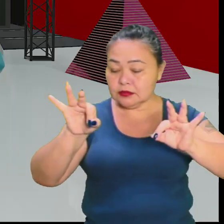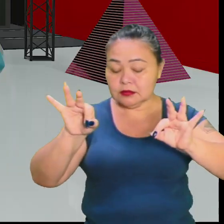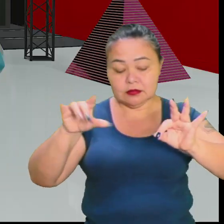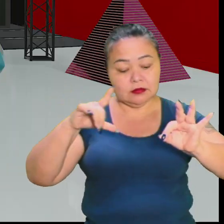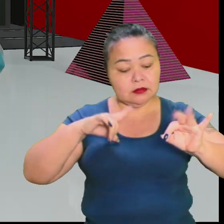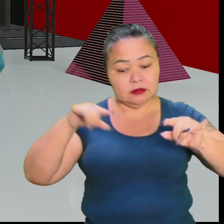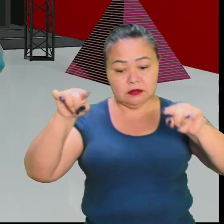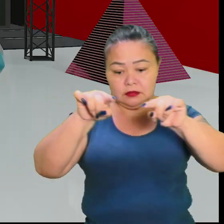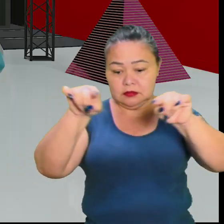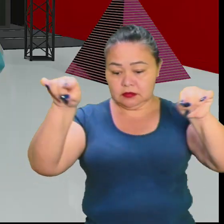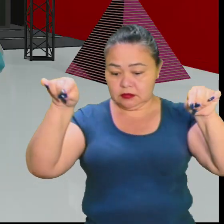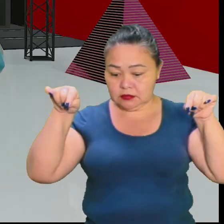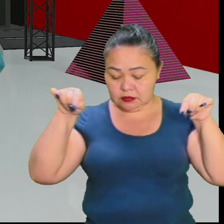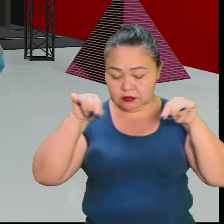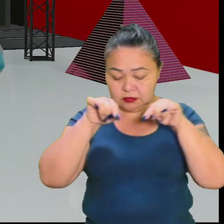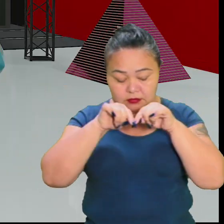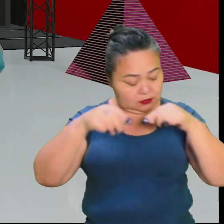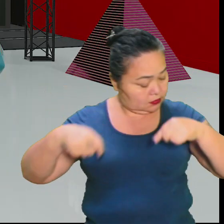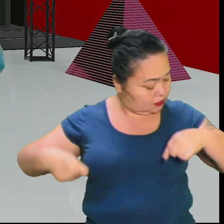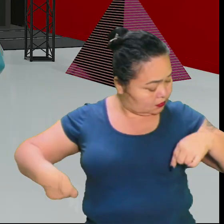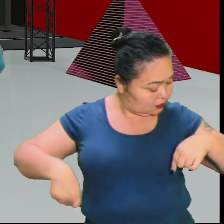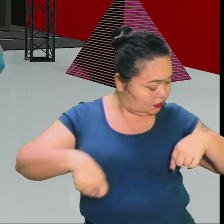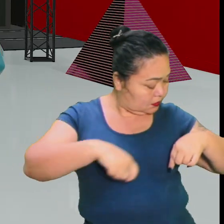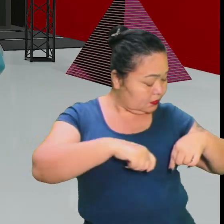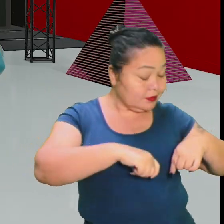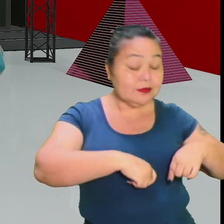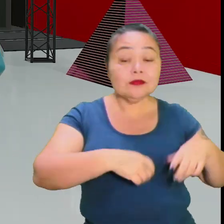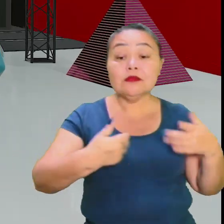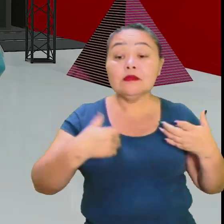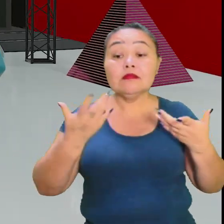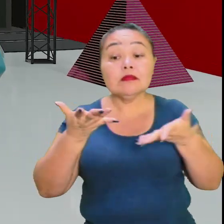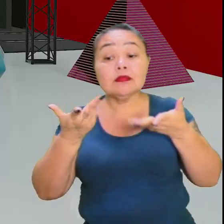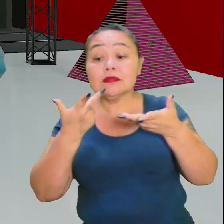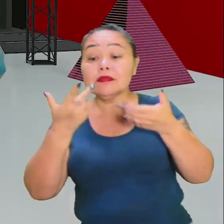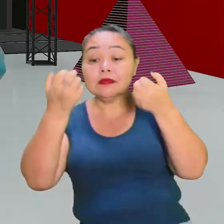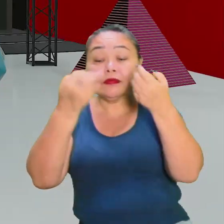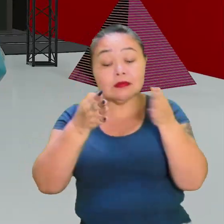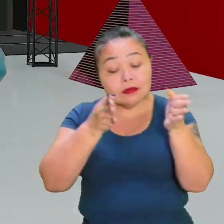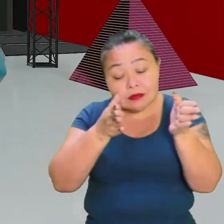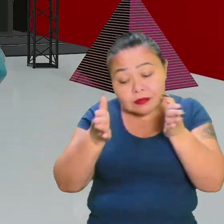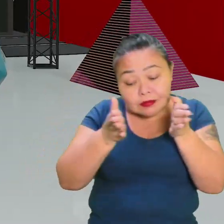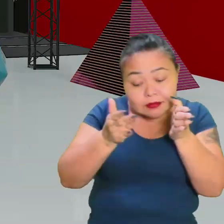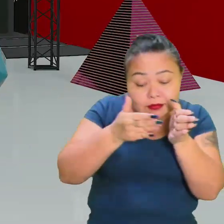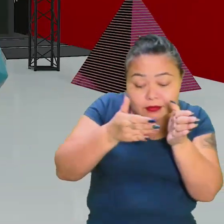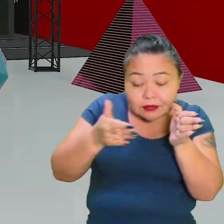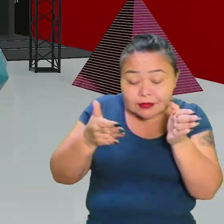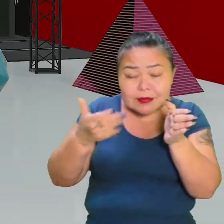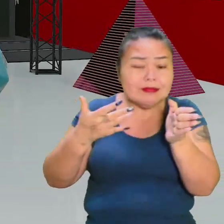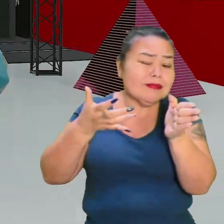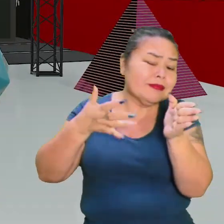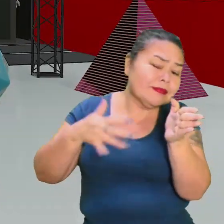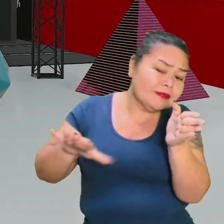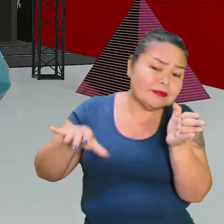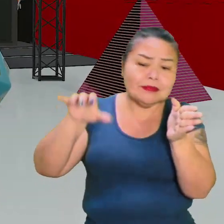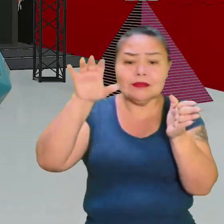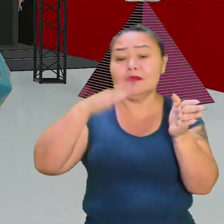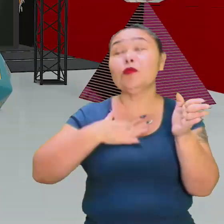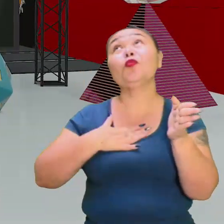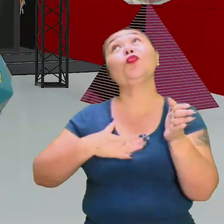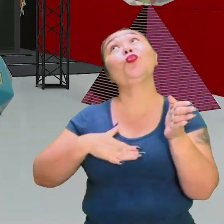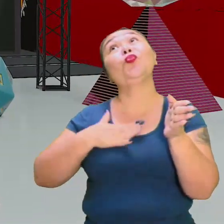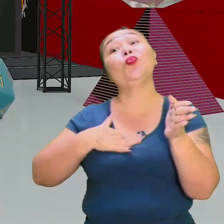falar sobre os intervalos. Ah, eu não quero, não aprendi. Calma, ó. Calma. Como é que é,